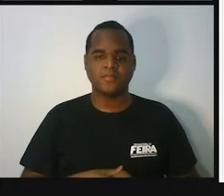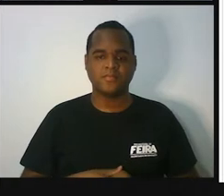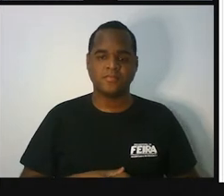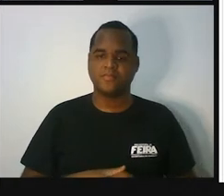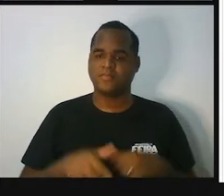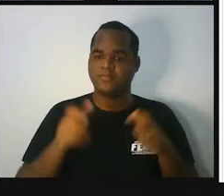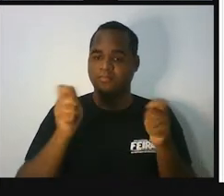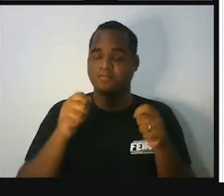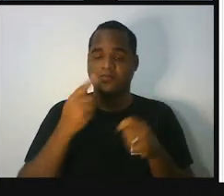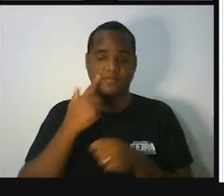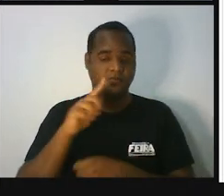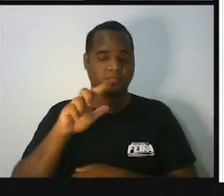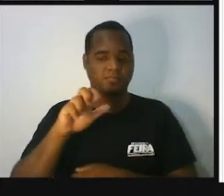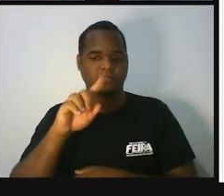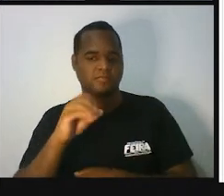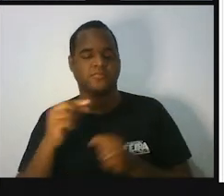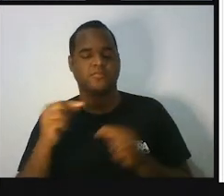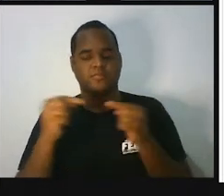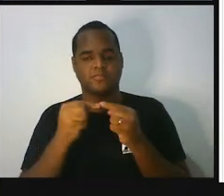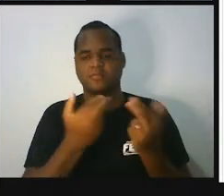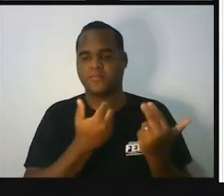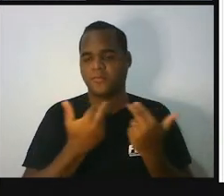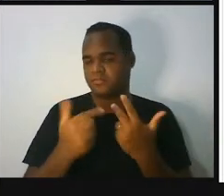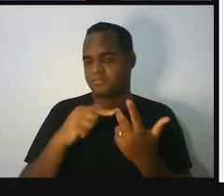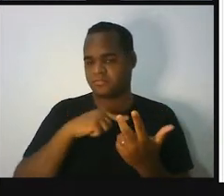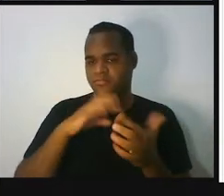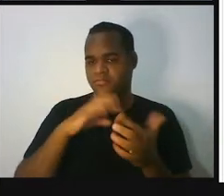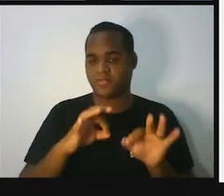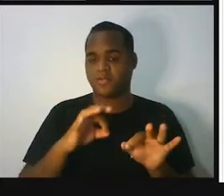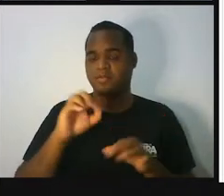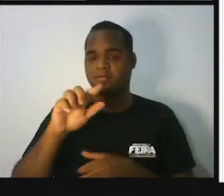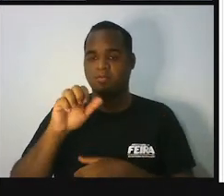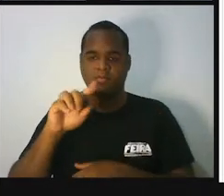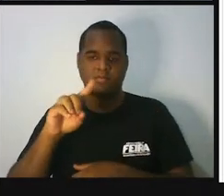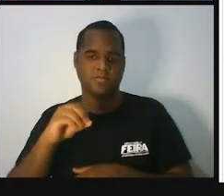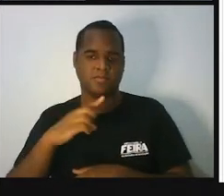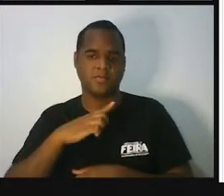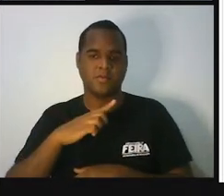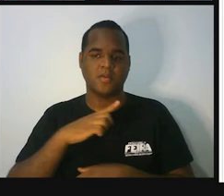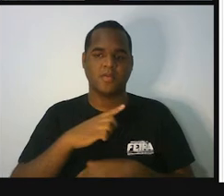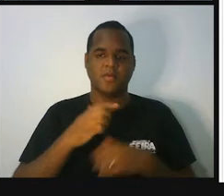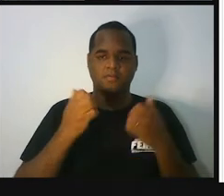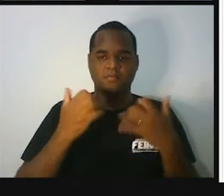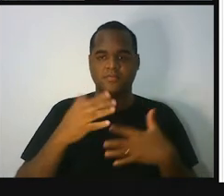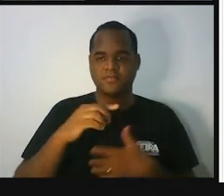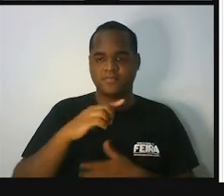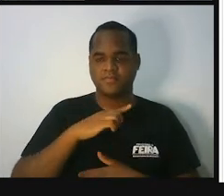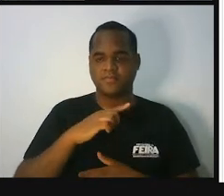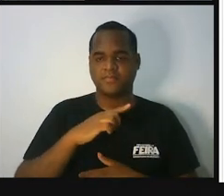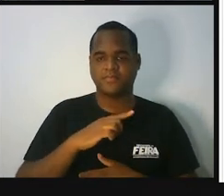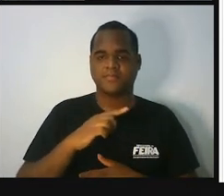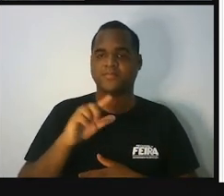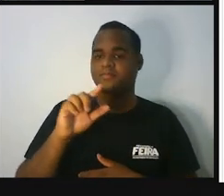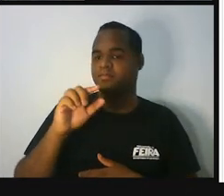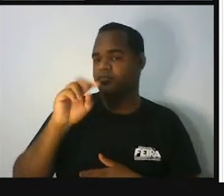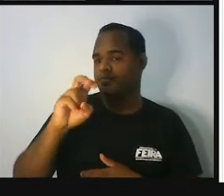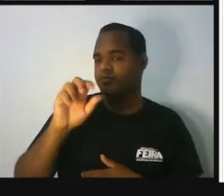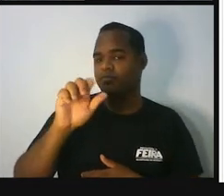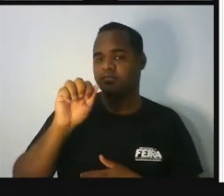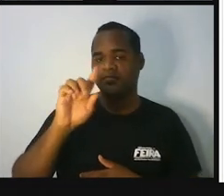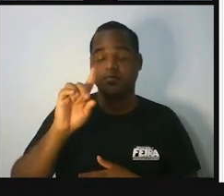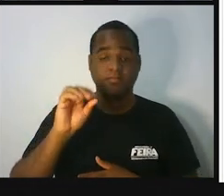for contar os lados, vai dar a mesma coisa. Ó. 1 lado, 2 lados, 3 lados, 4 lados,